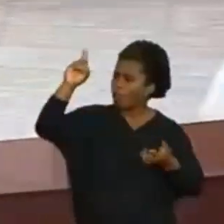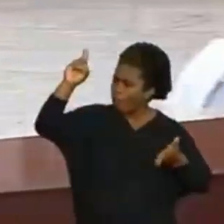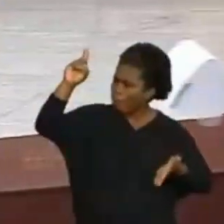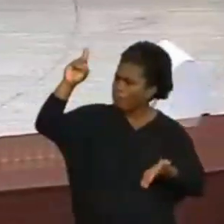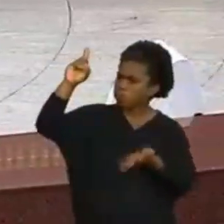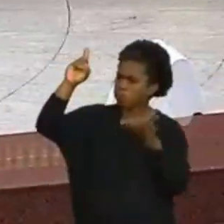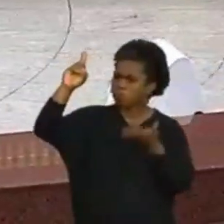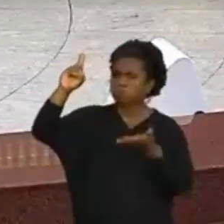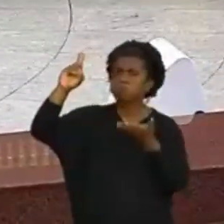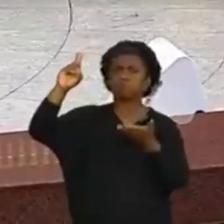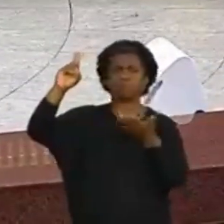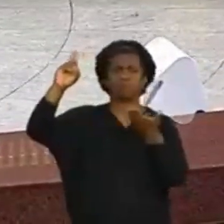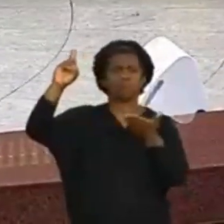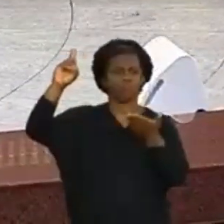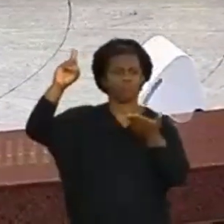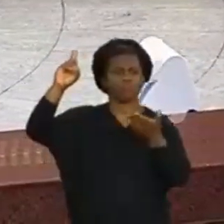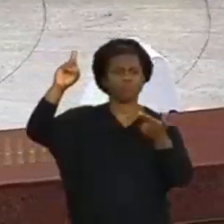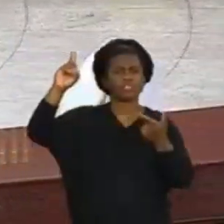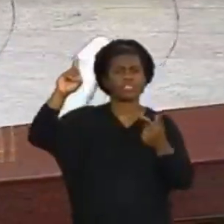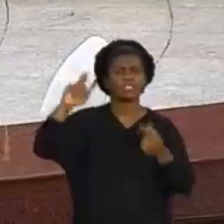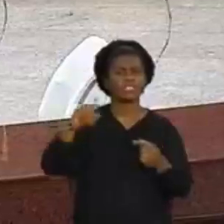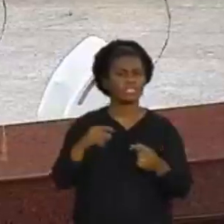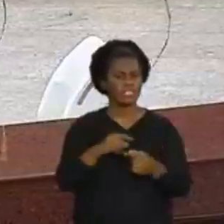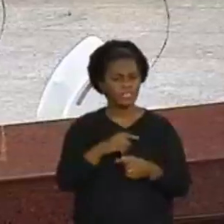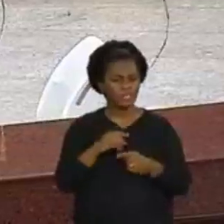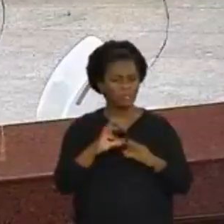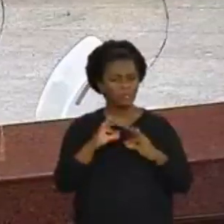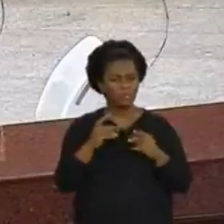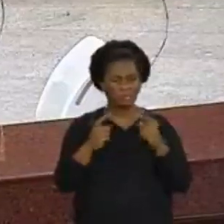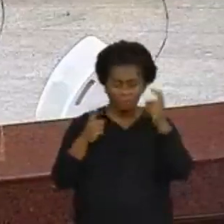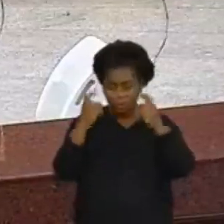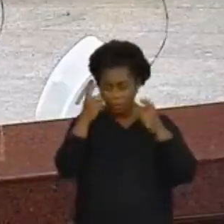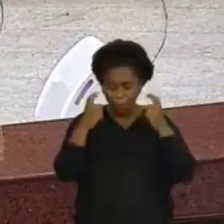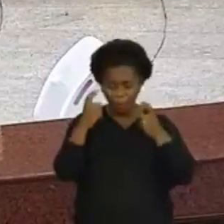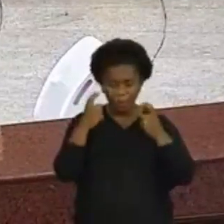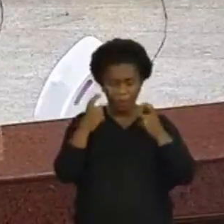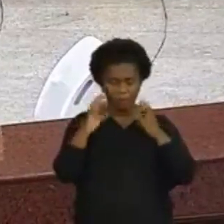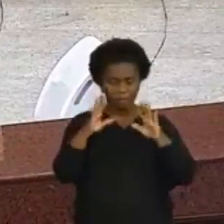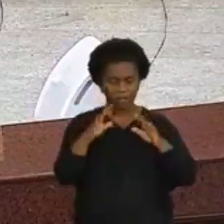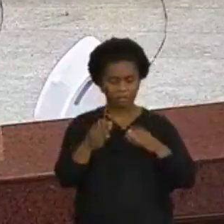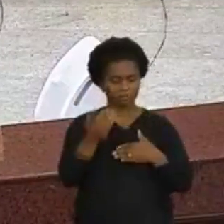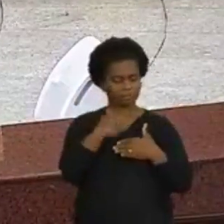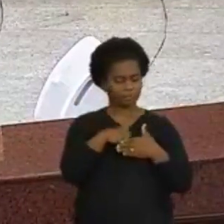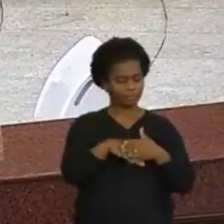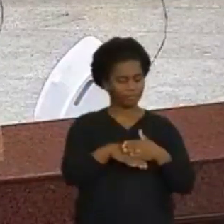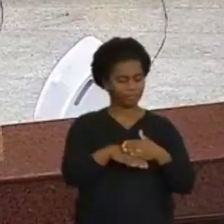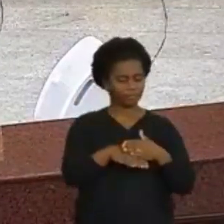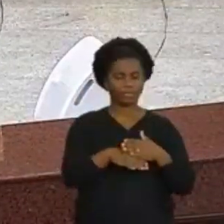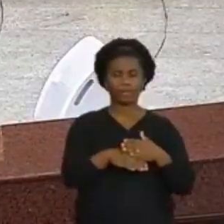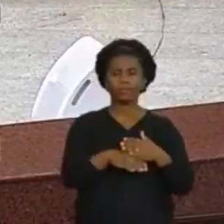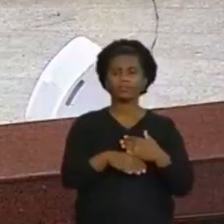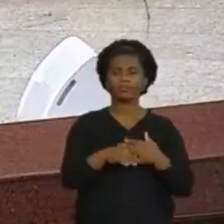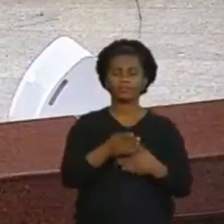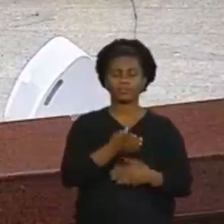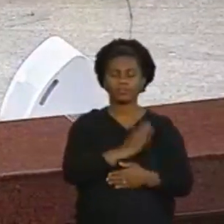você lá em cima. Está todo mundo preocupado, mas dentro de você, você está em paz, porque você sabe que a vontade de Deus